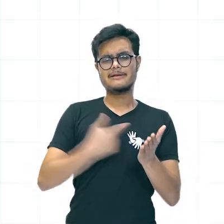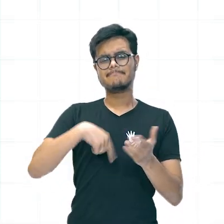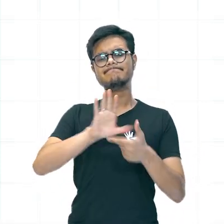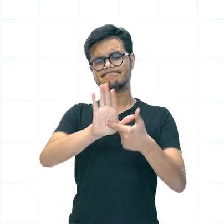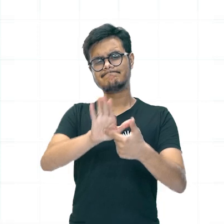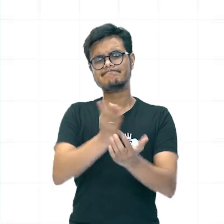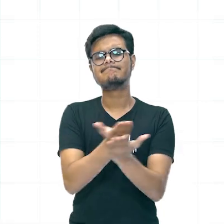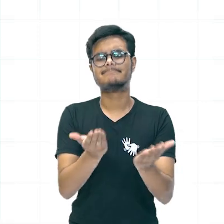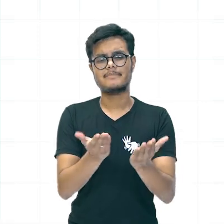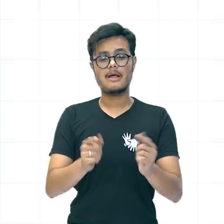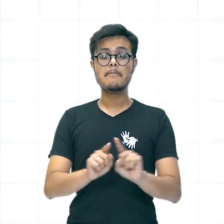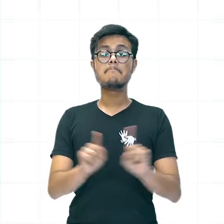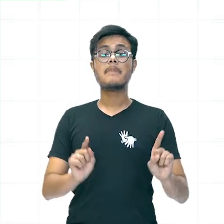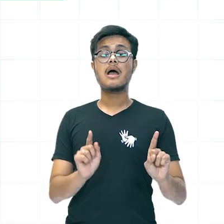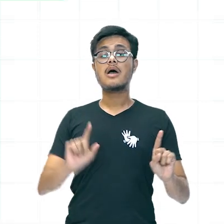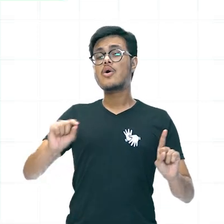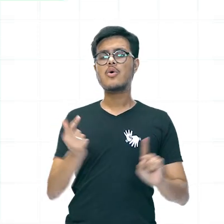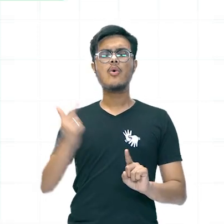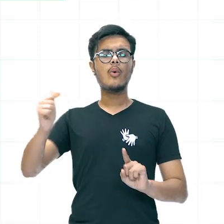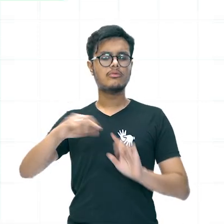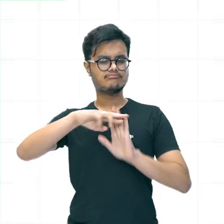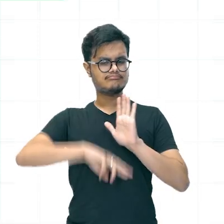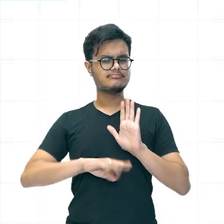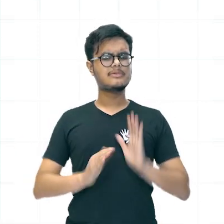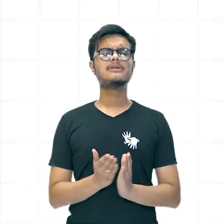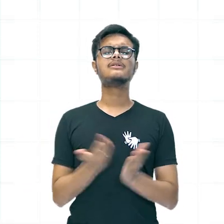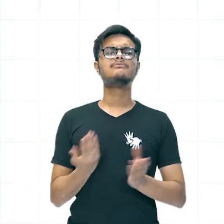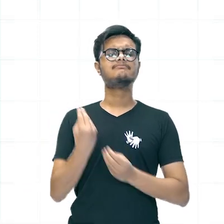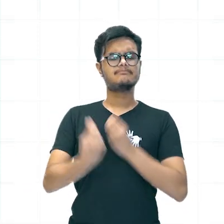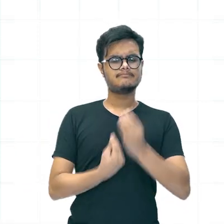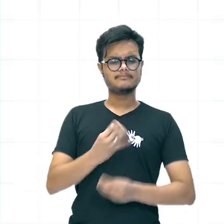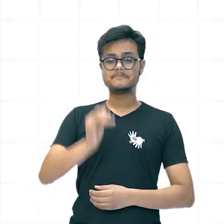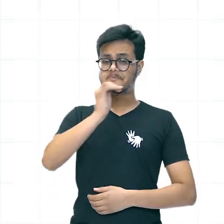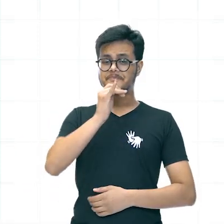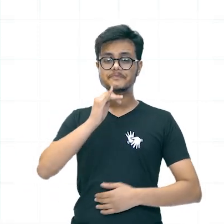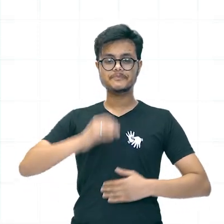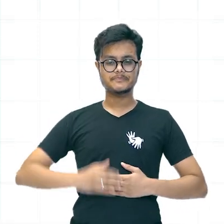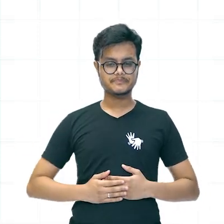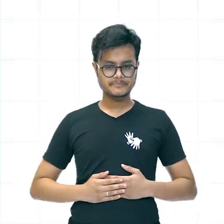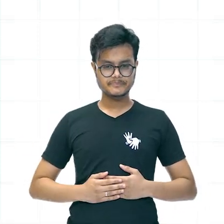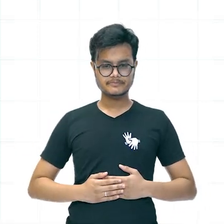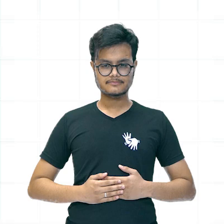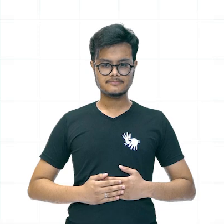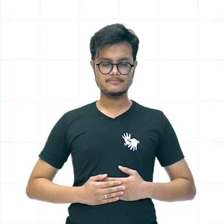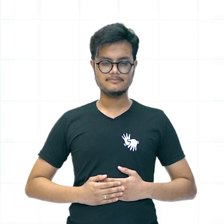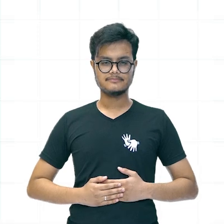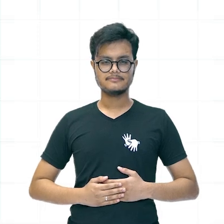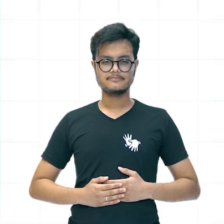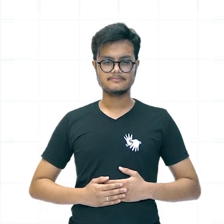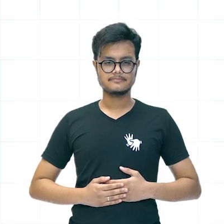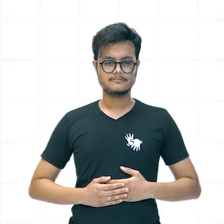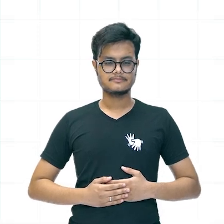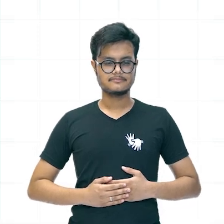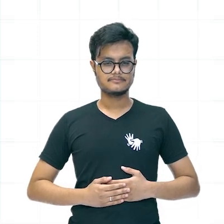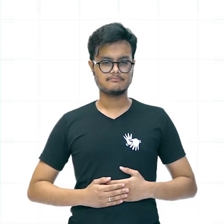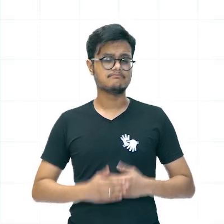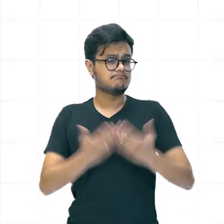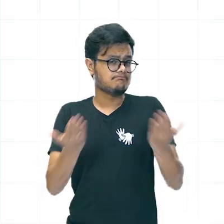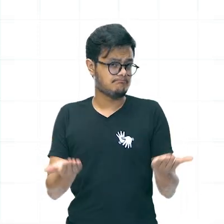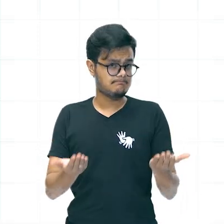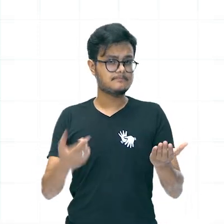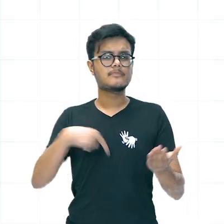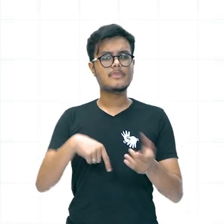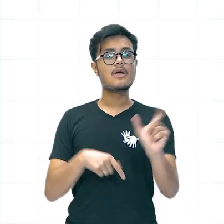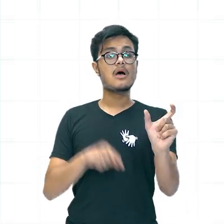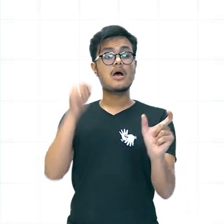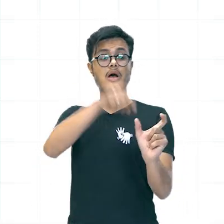nós temos também uma outra regra. Esse primeiro nome, voltando lá, né, a gente vê aí no primeiro nome que ele é iniciado